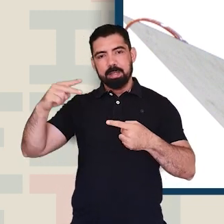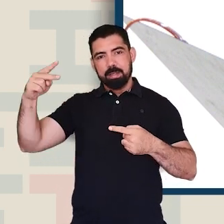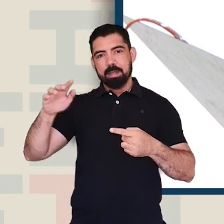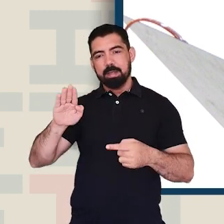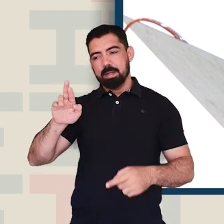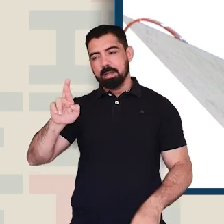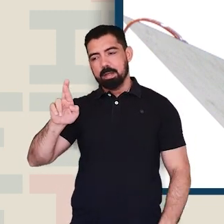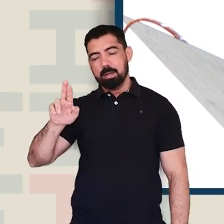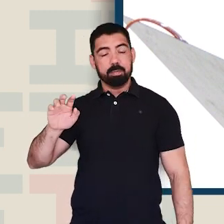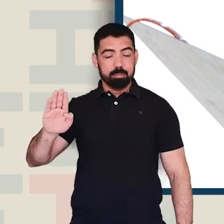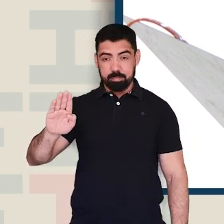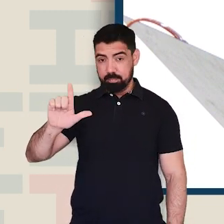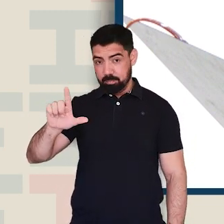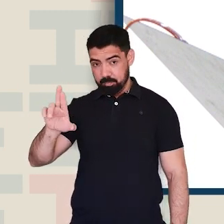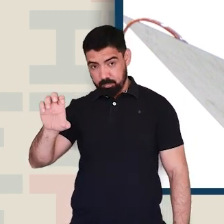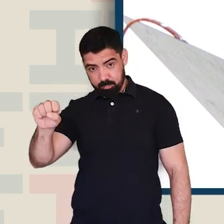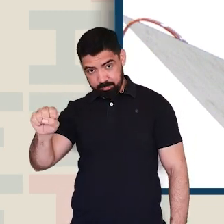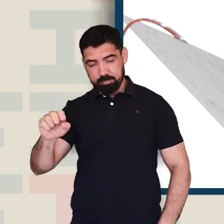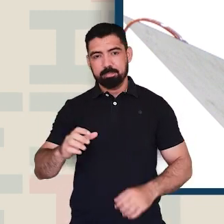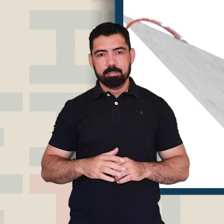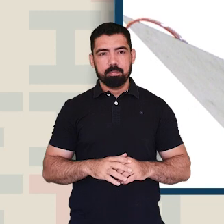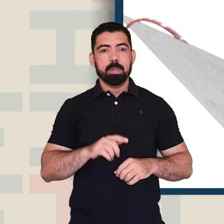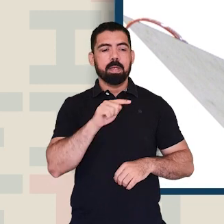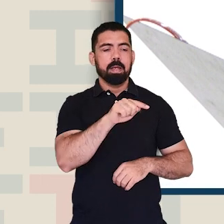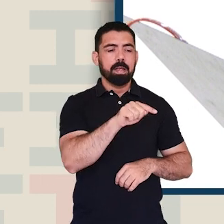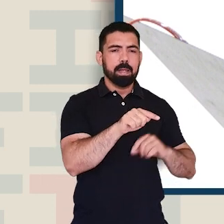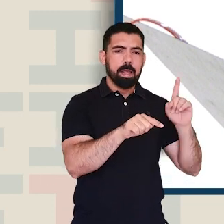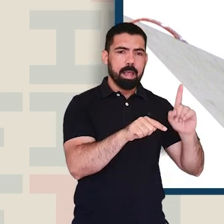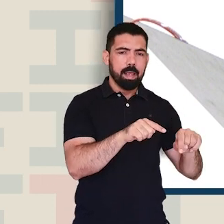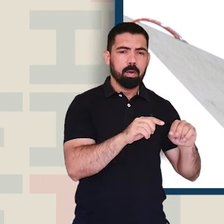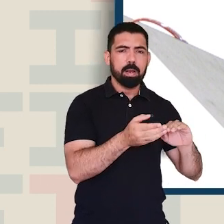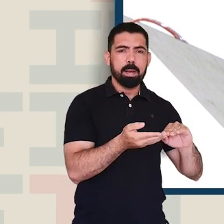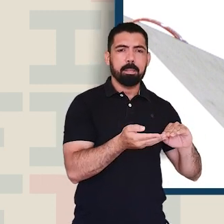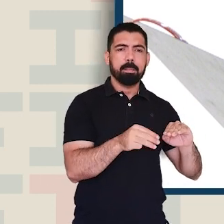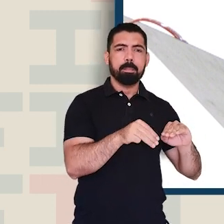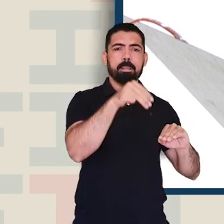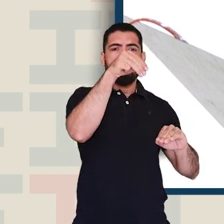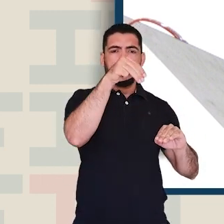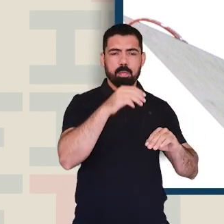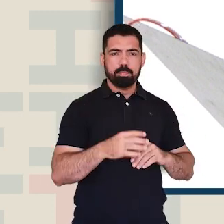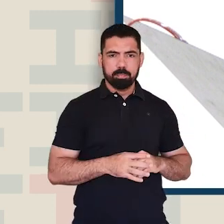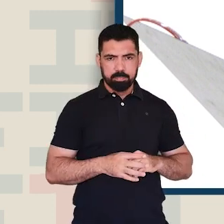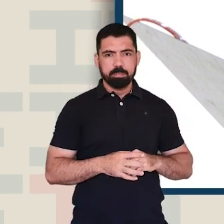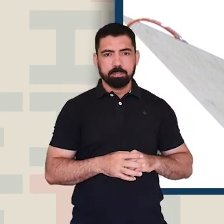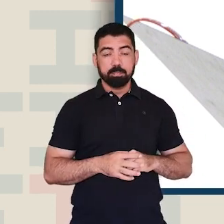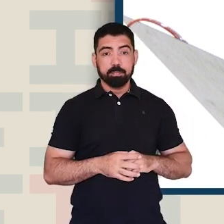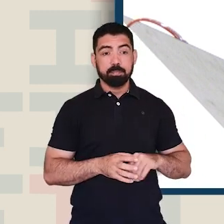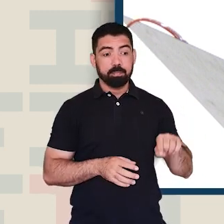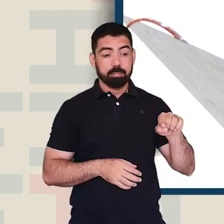ela é uma escala como se fosse uma escala maior, que ela não tem